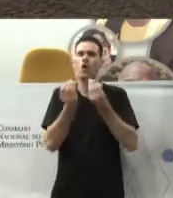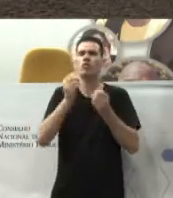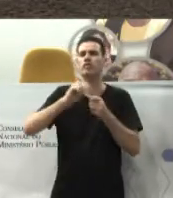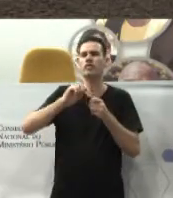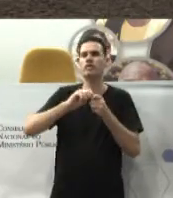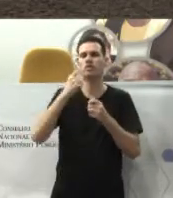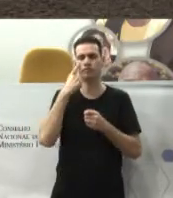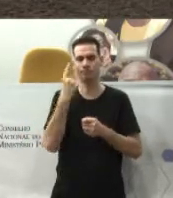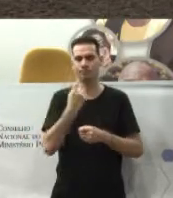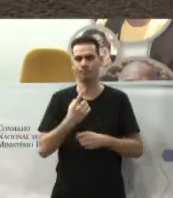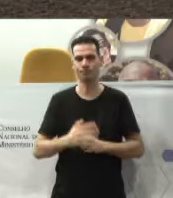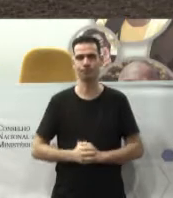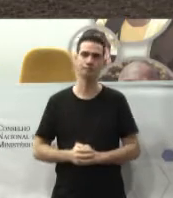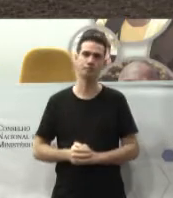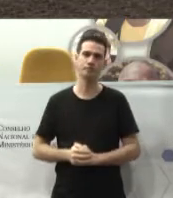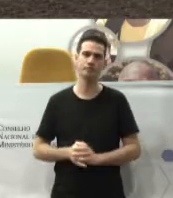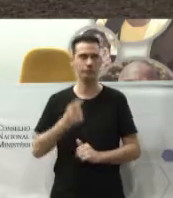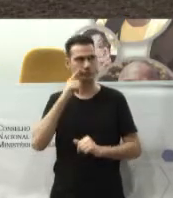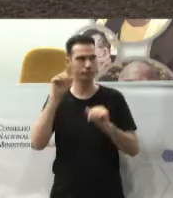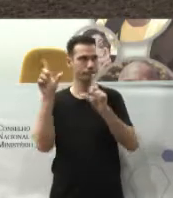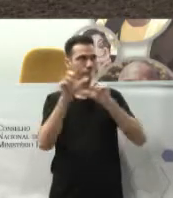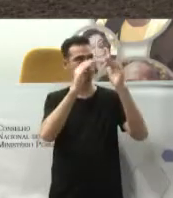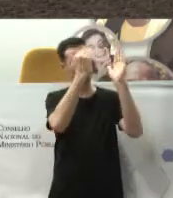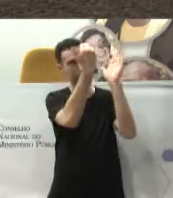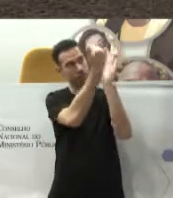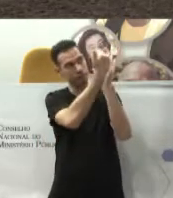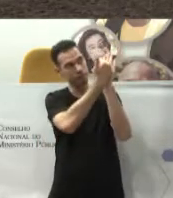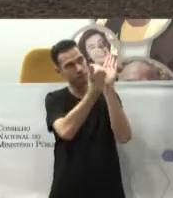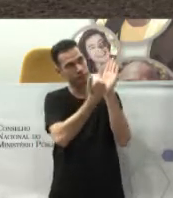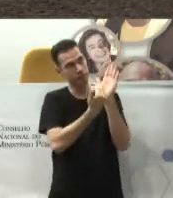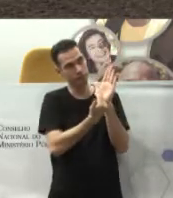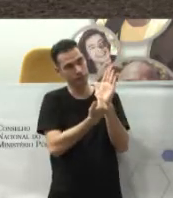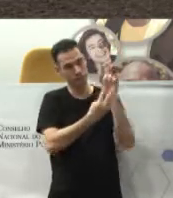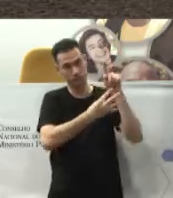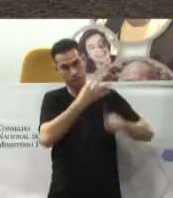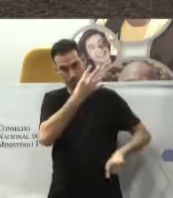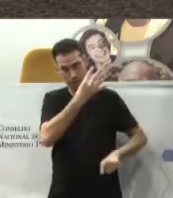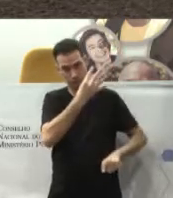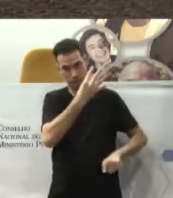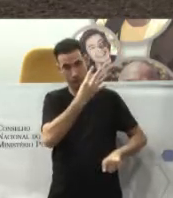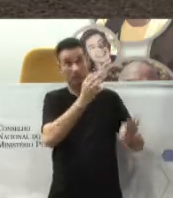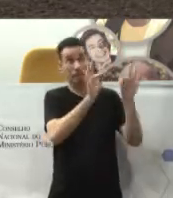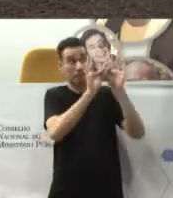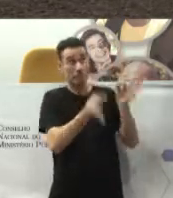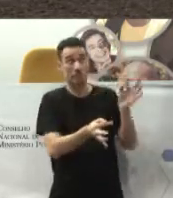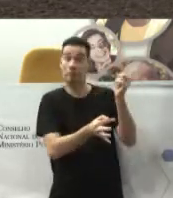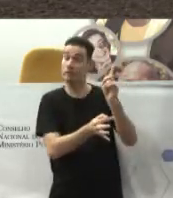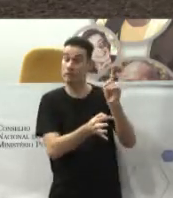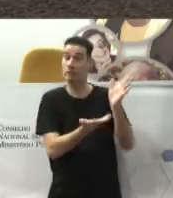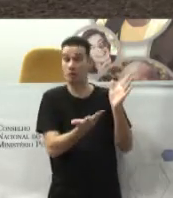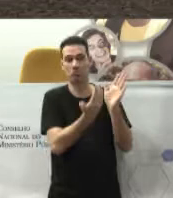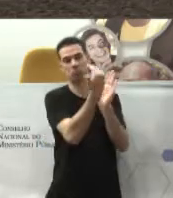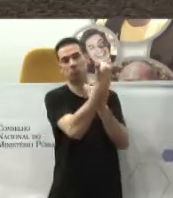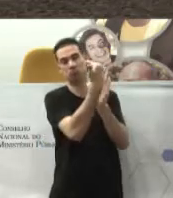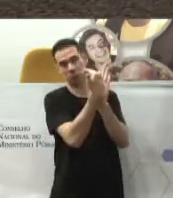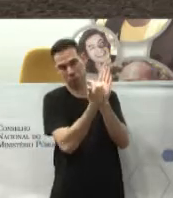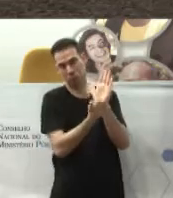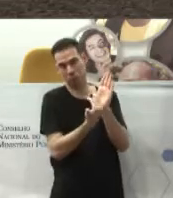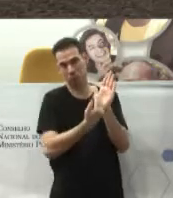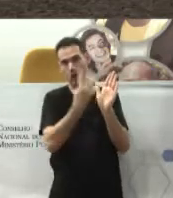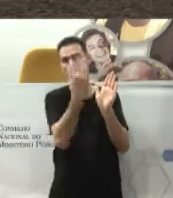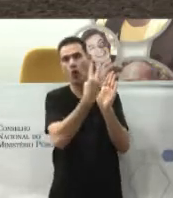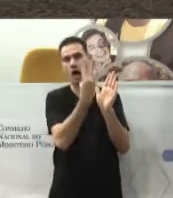vai funcionar? Eu coloquei ali uma questão em quatro passos, nada simples, mas quatro passos para você,